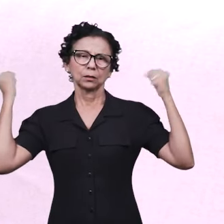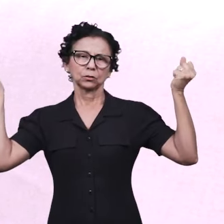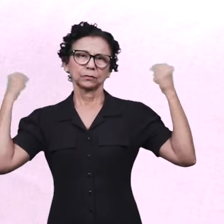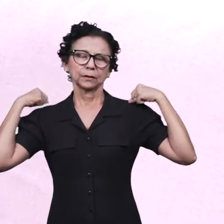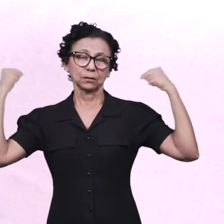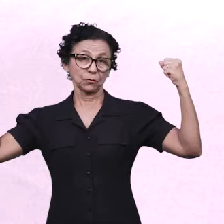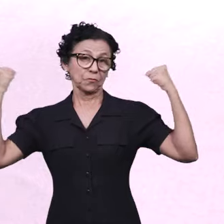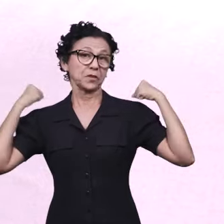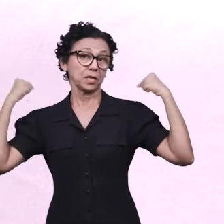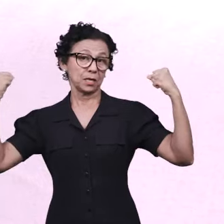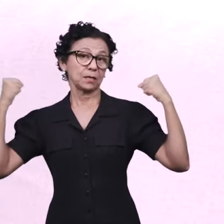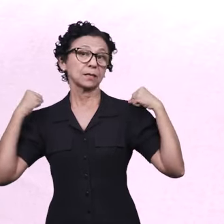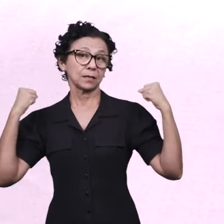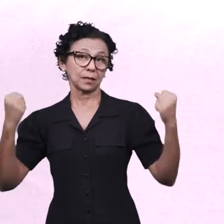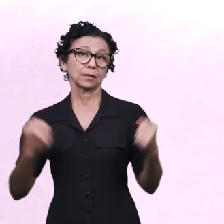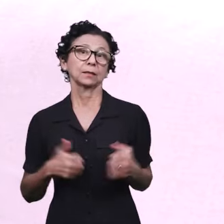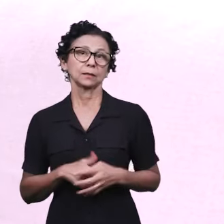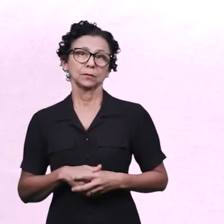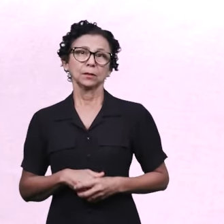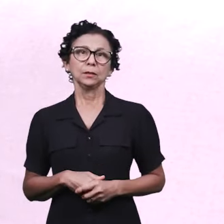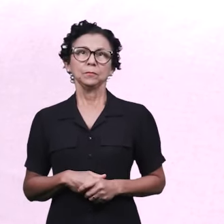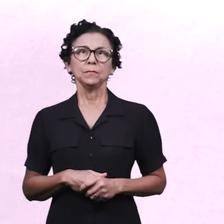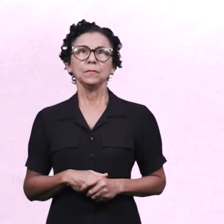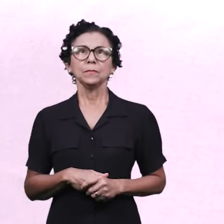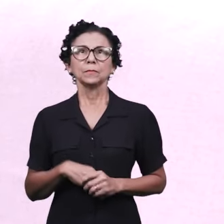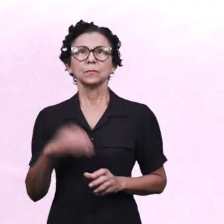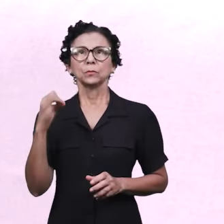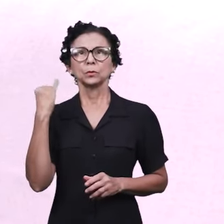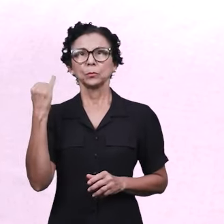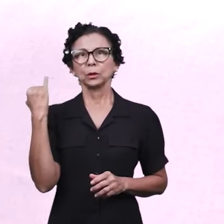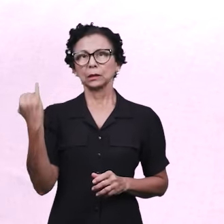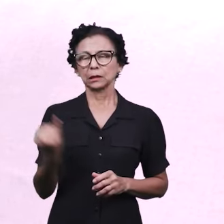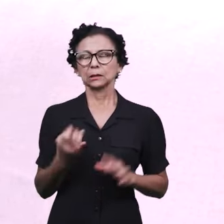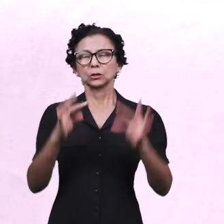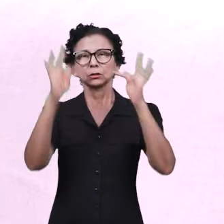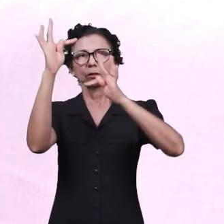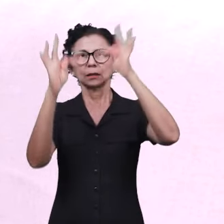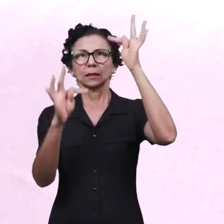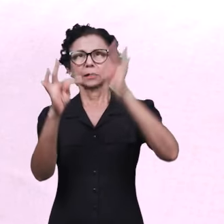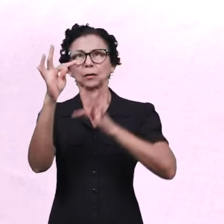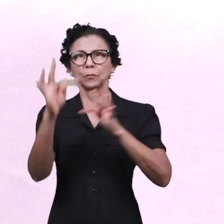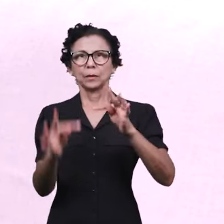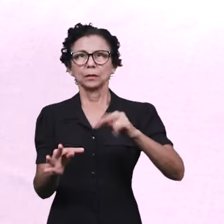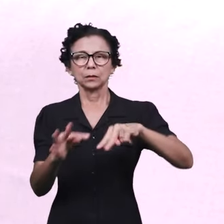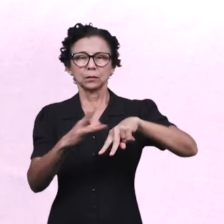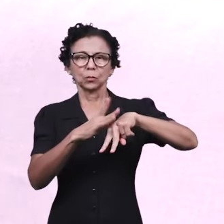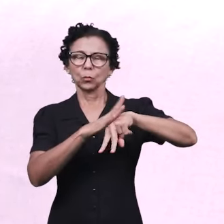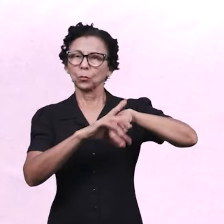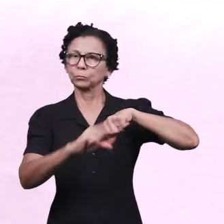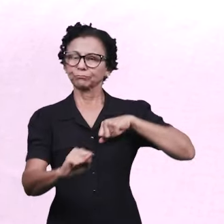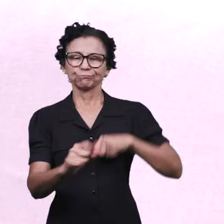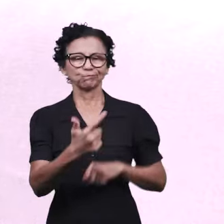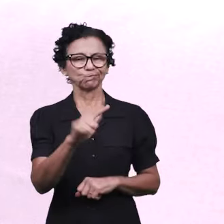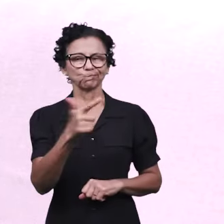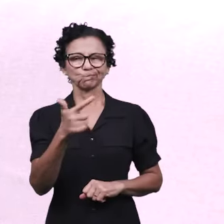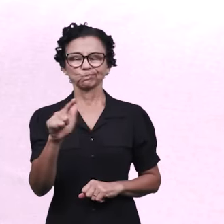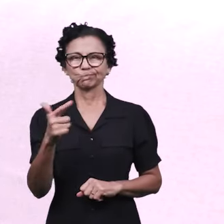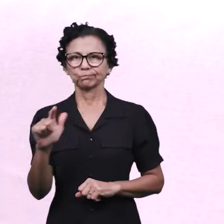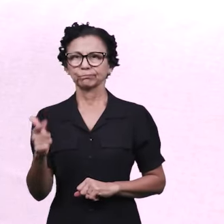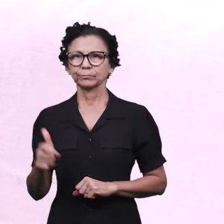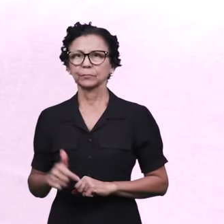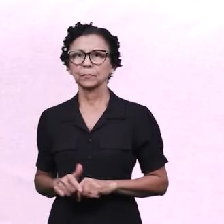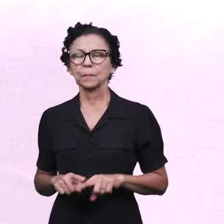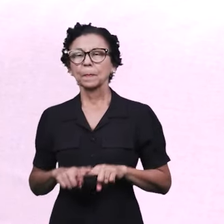eh são fatores primordiais no tratamento do lipedema Porque apesar de não ter cura Como Eu mencionei anteriormente o